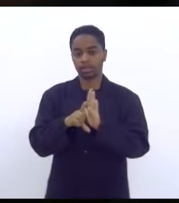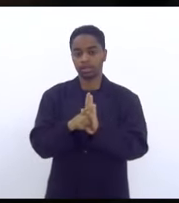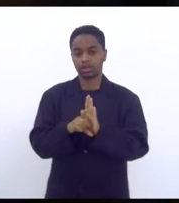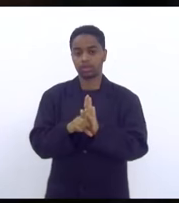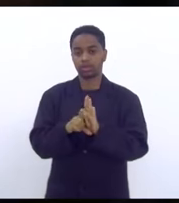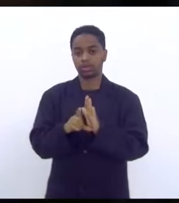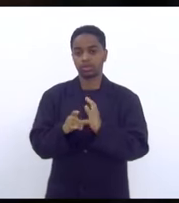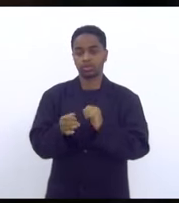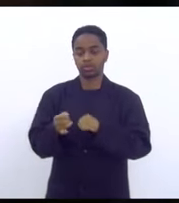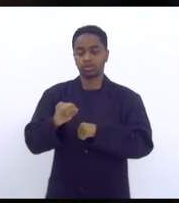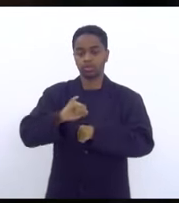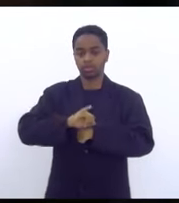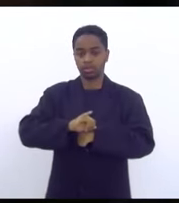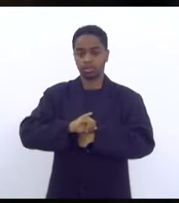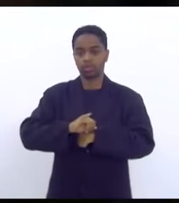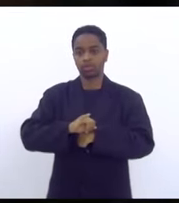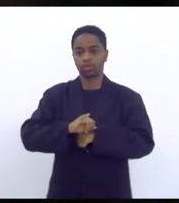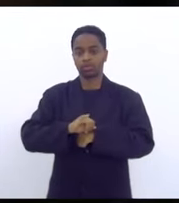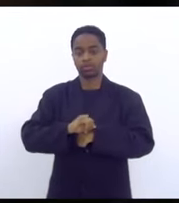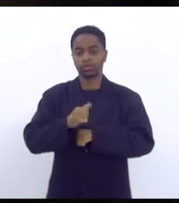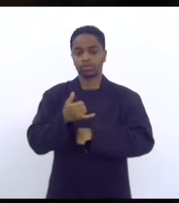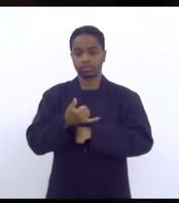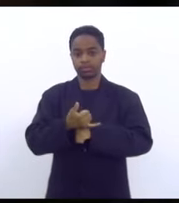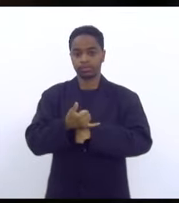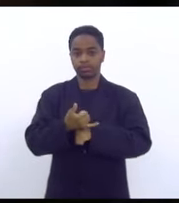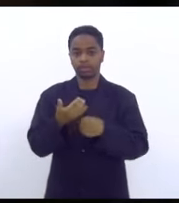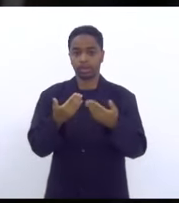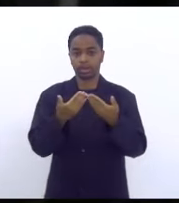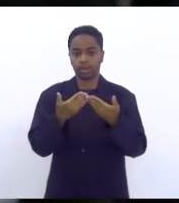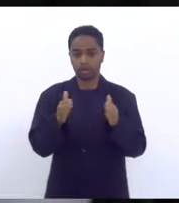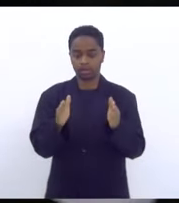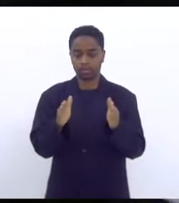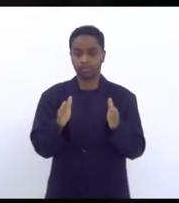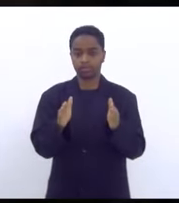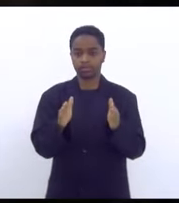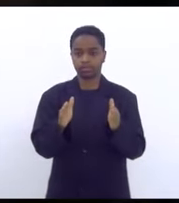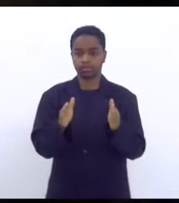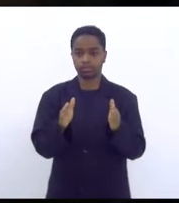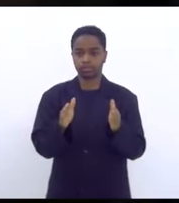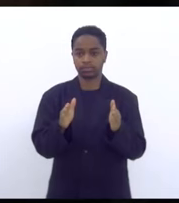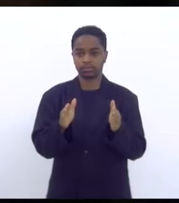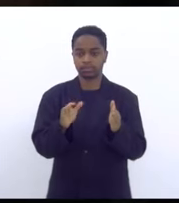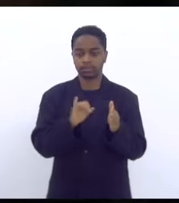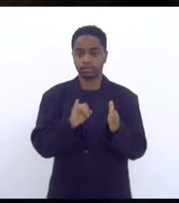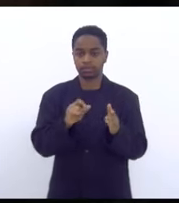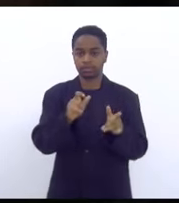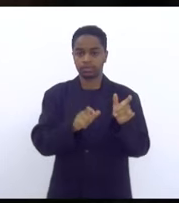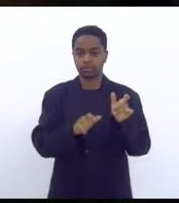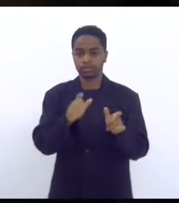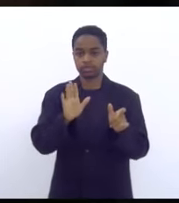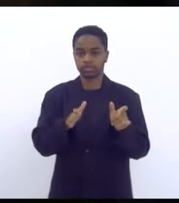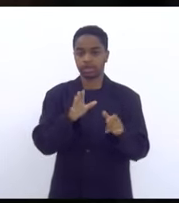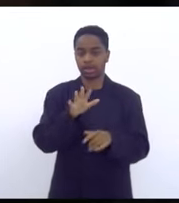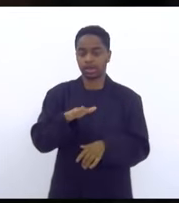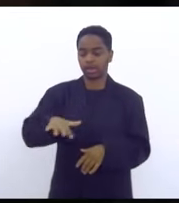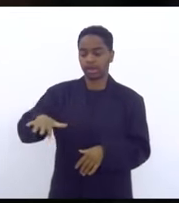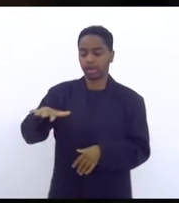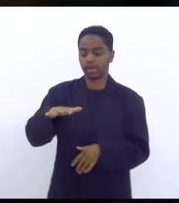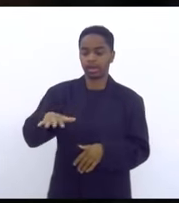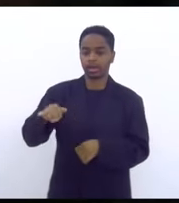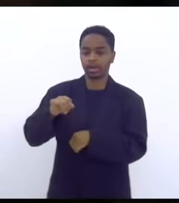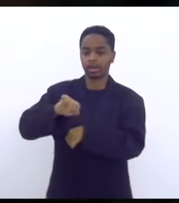mecânico, abriu-se para quem já estava no polo da região serrana